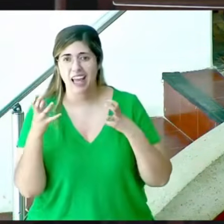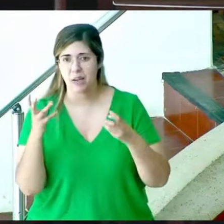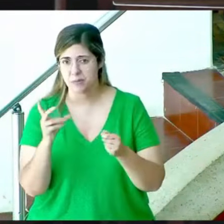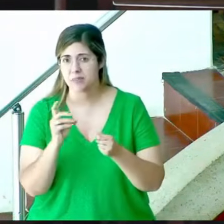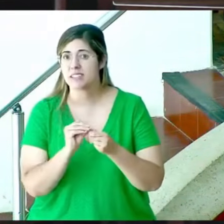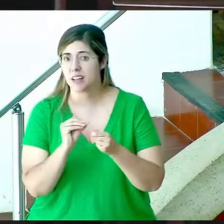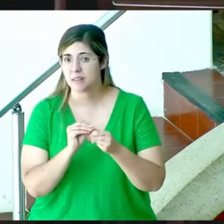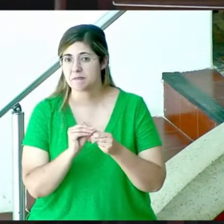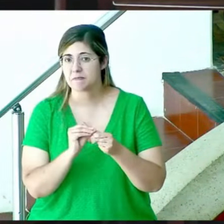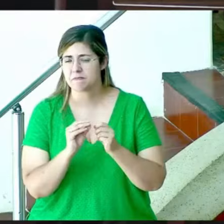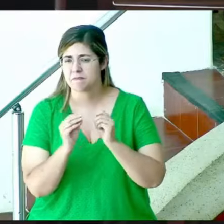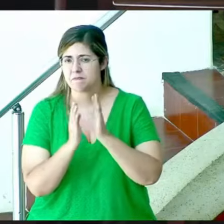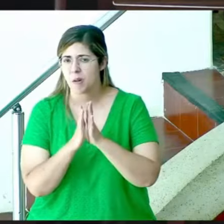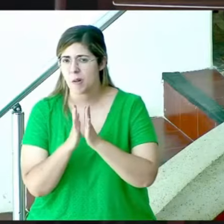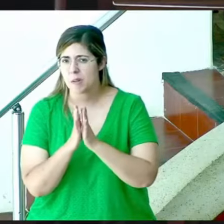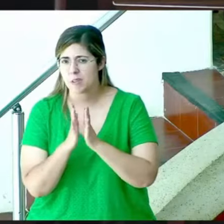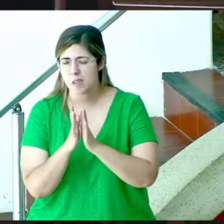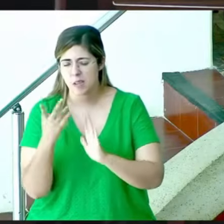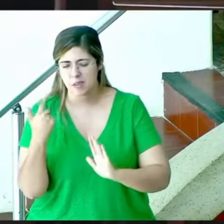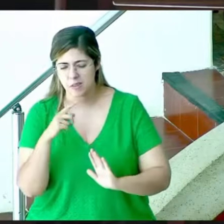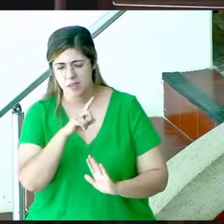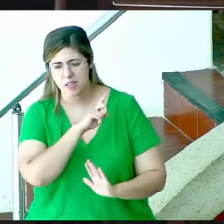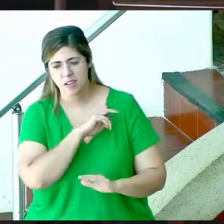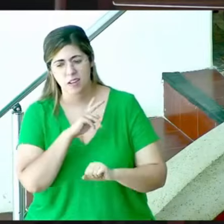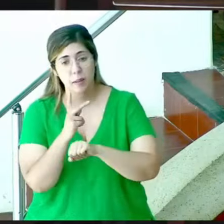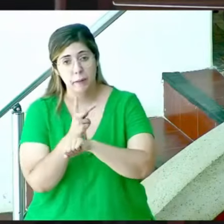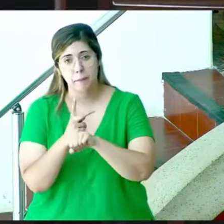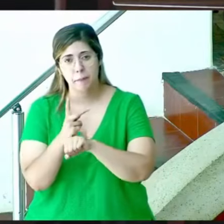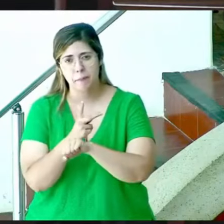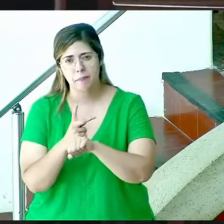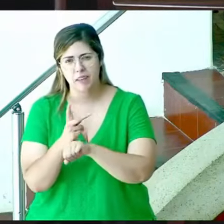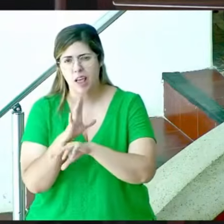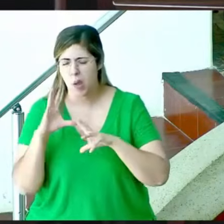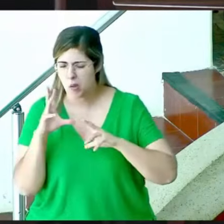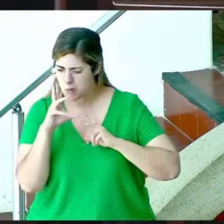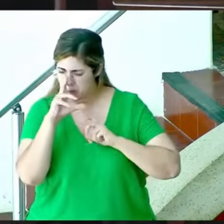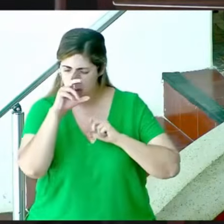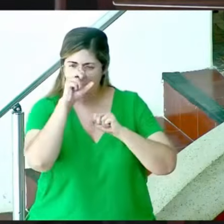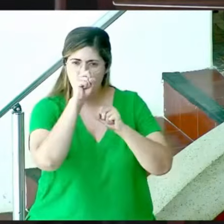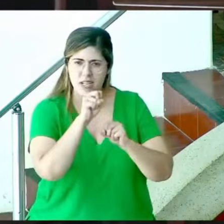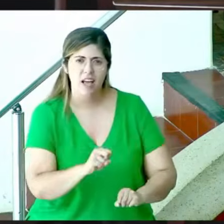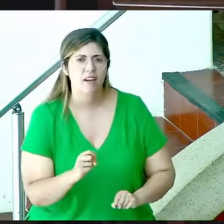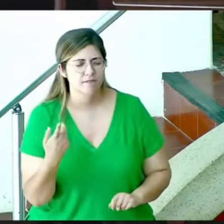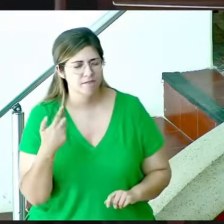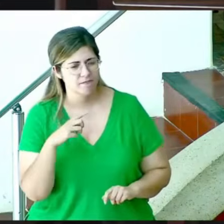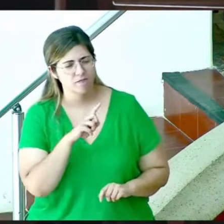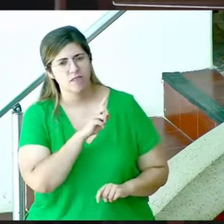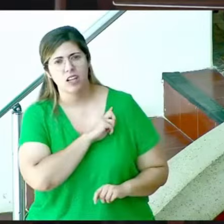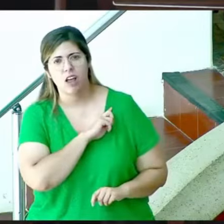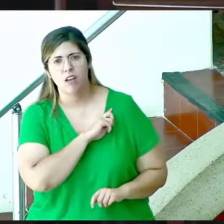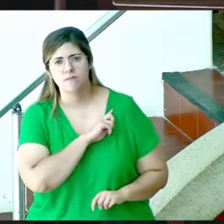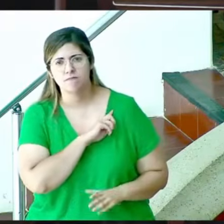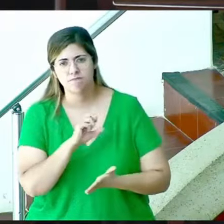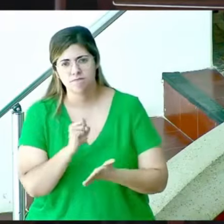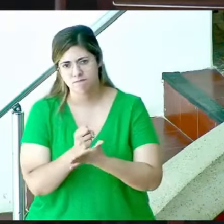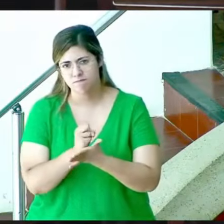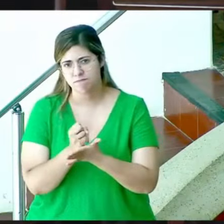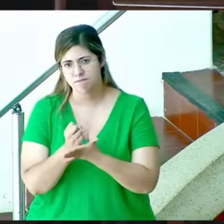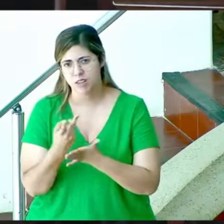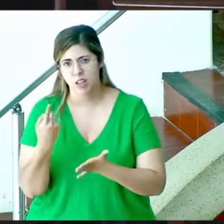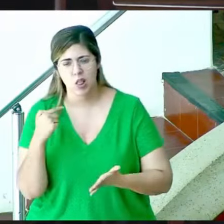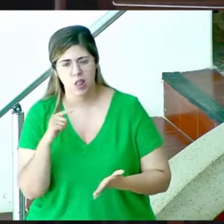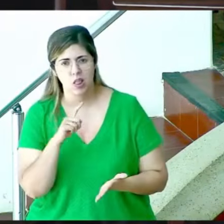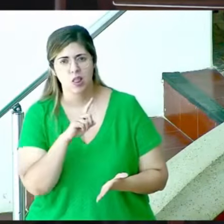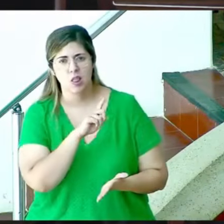oração é que nós busquemos com toda a força sobriedade. O mundo está cheio de